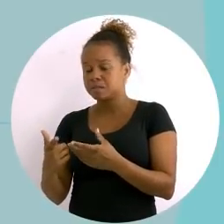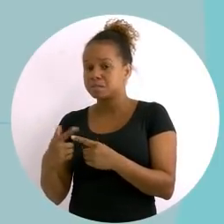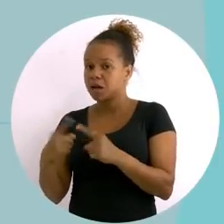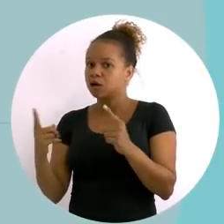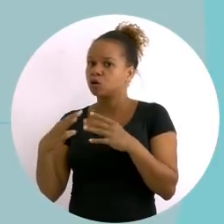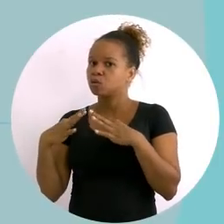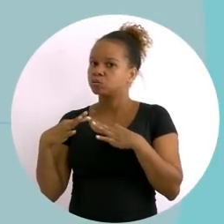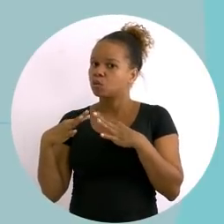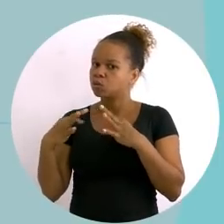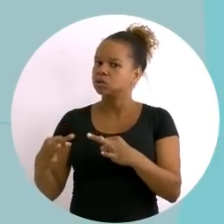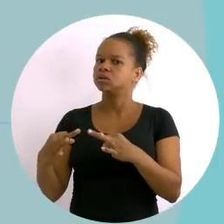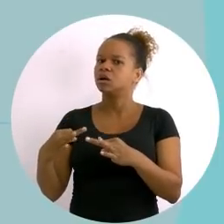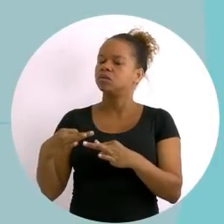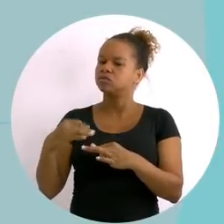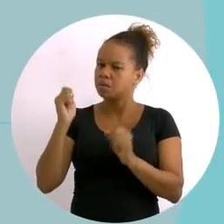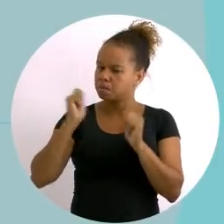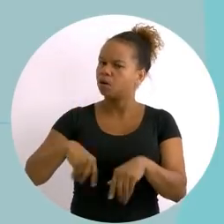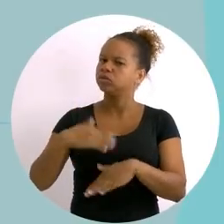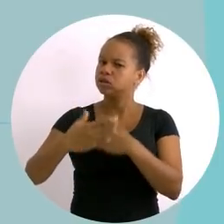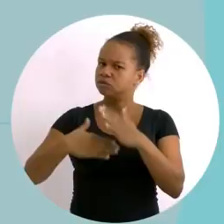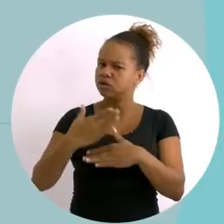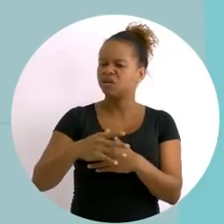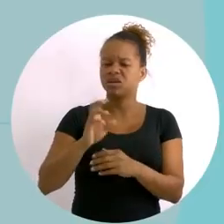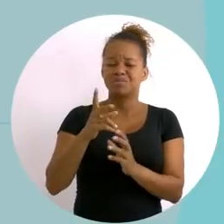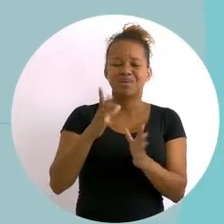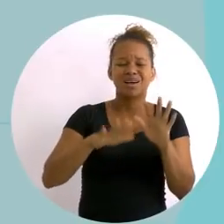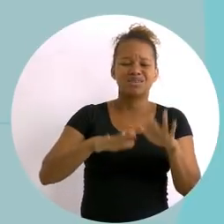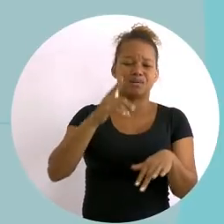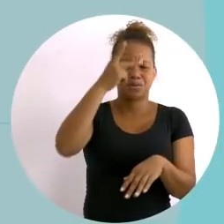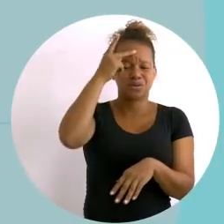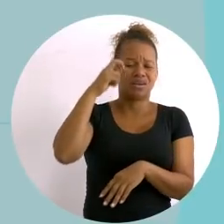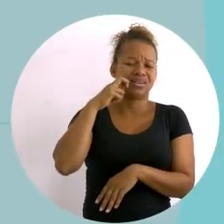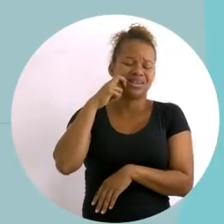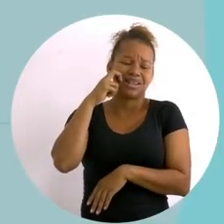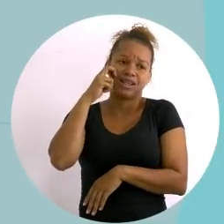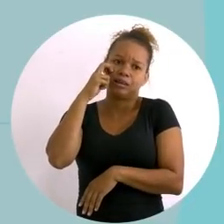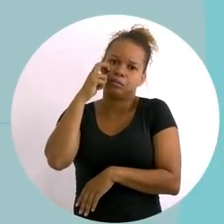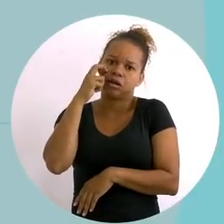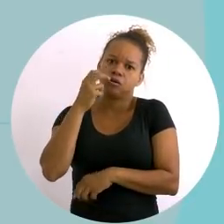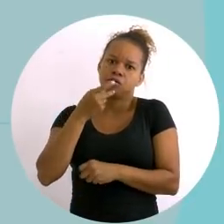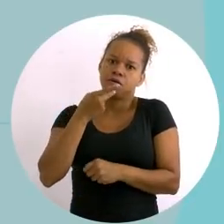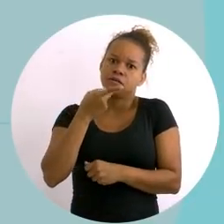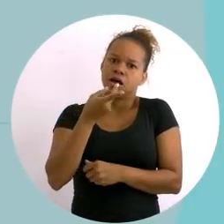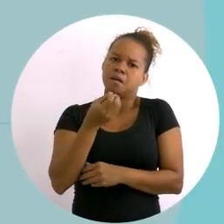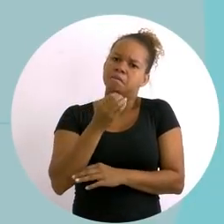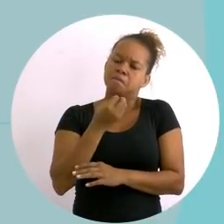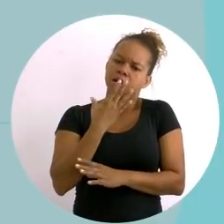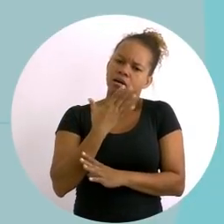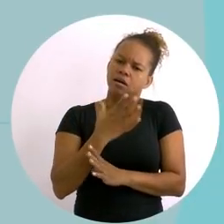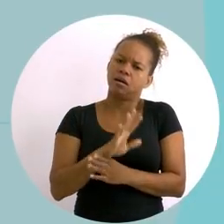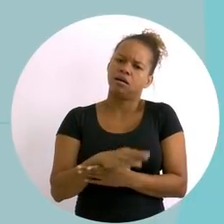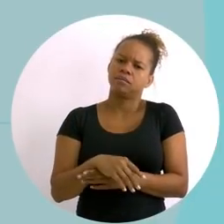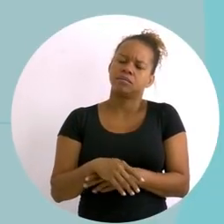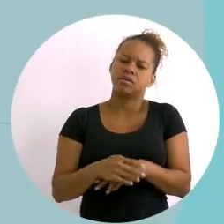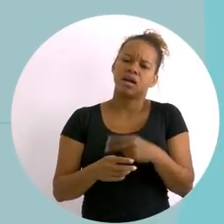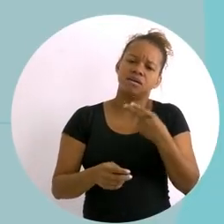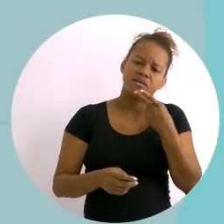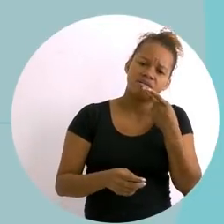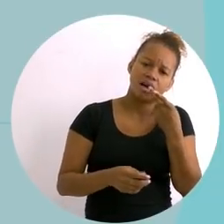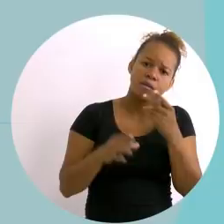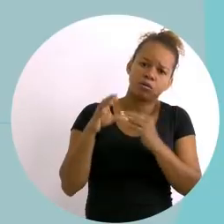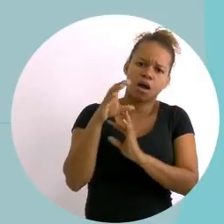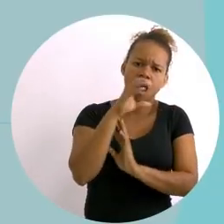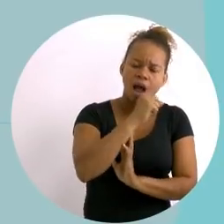pode desenvolver. A pessoa pode ser um pouco tímida, pode não falar tão fluentemente, pode falar às vezes de forma